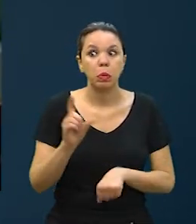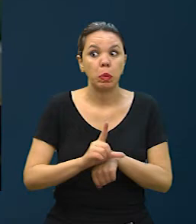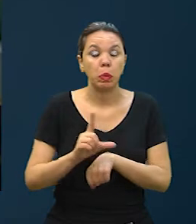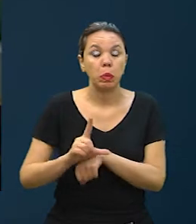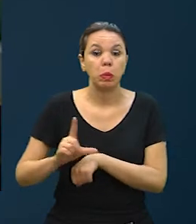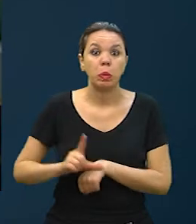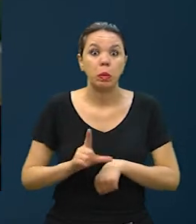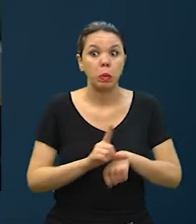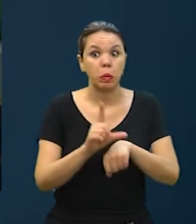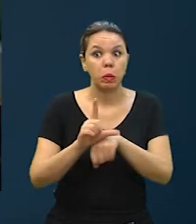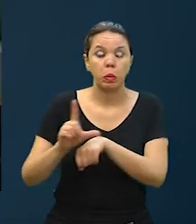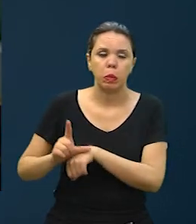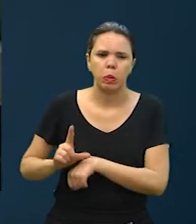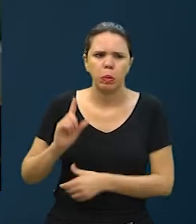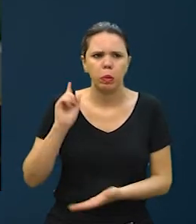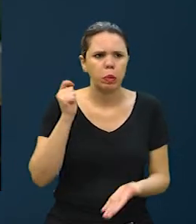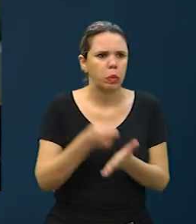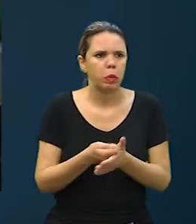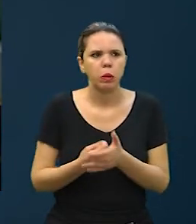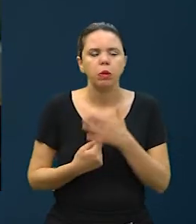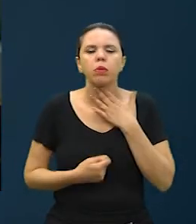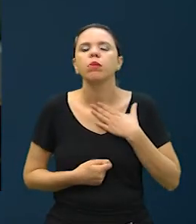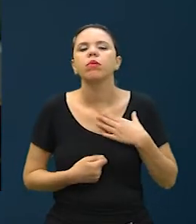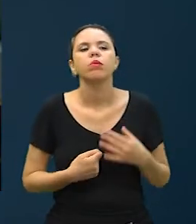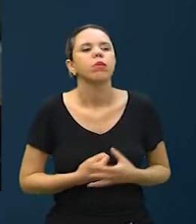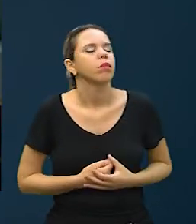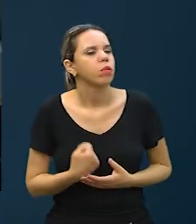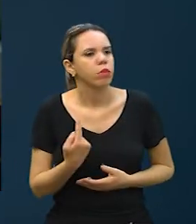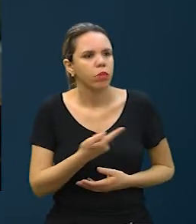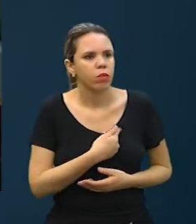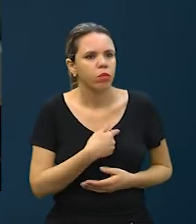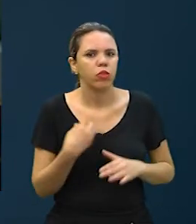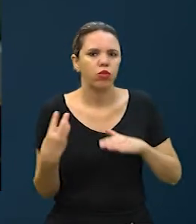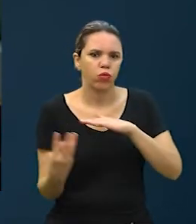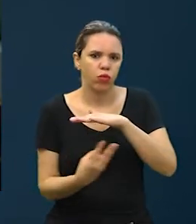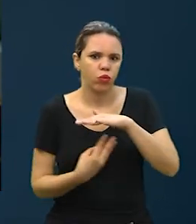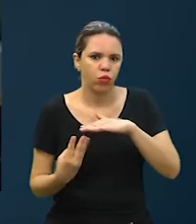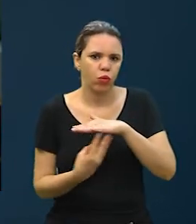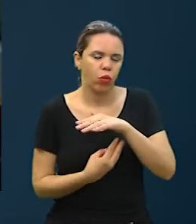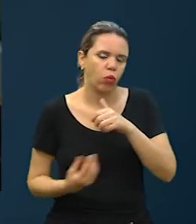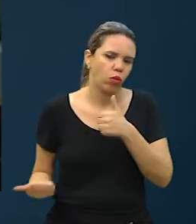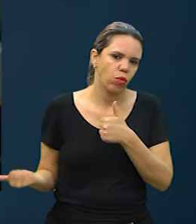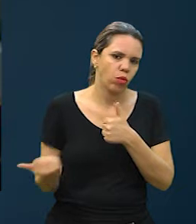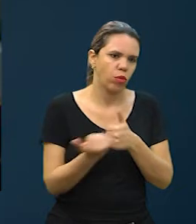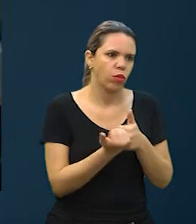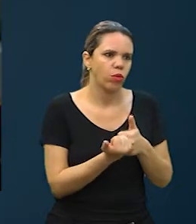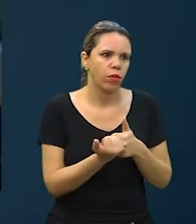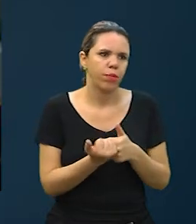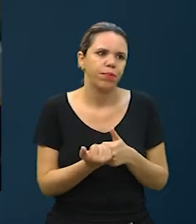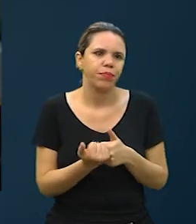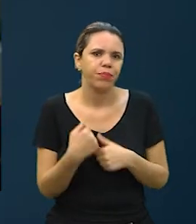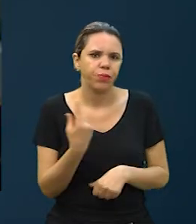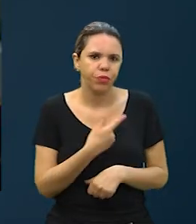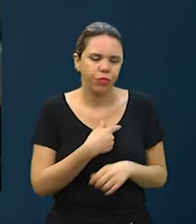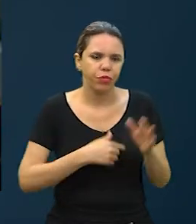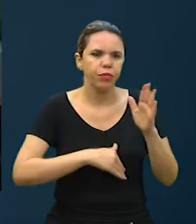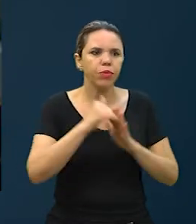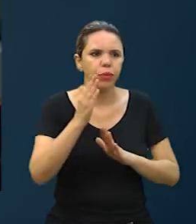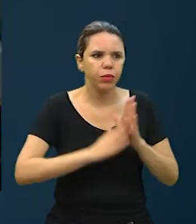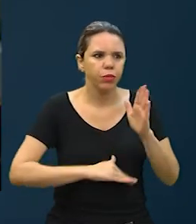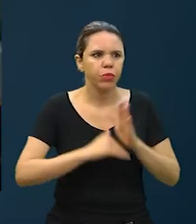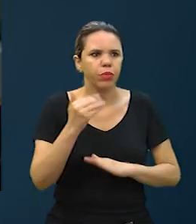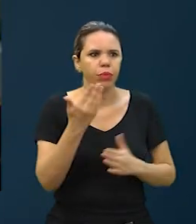150 lojas e a decisão foi a gente terceirizou a